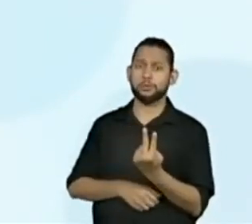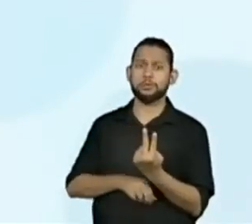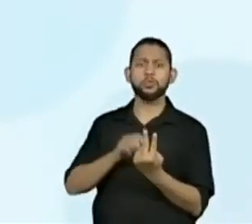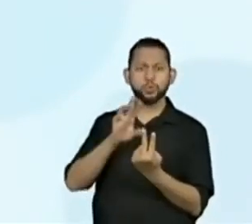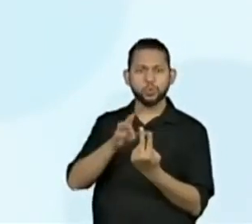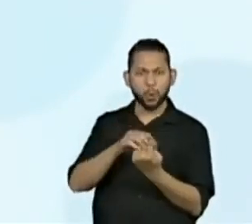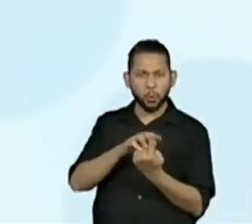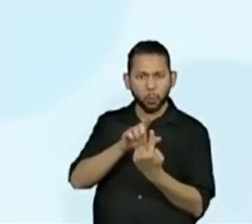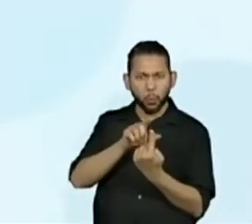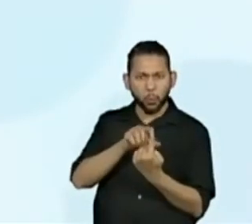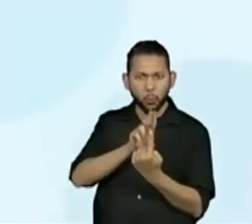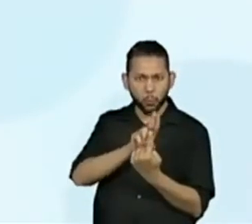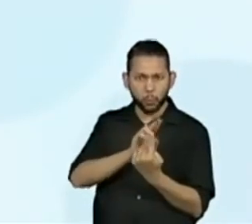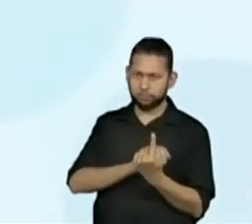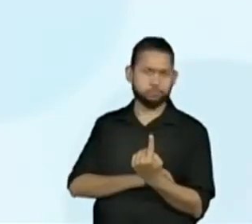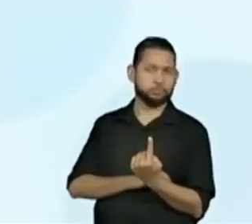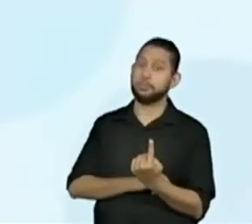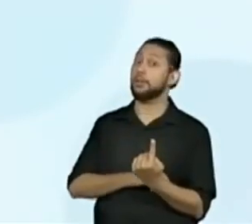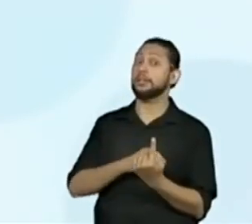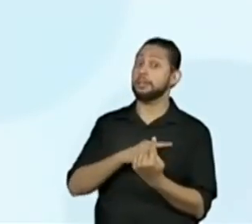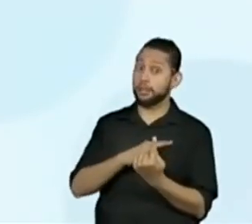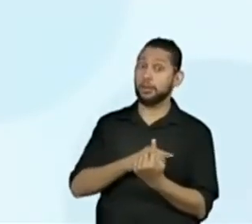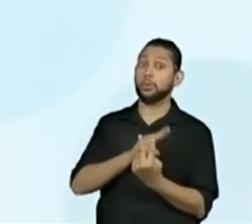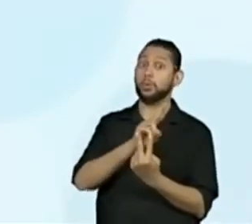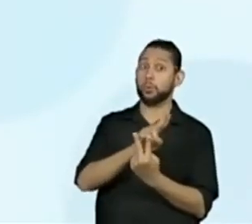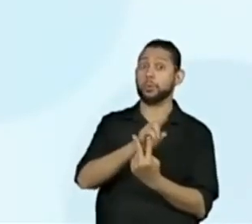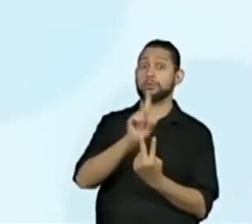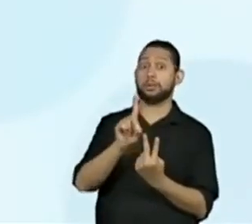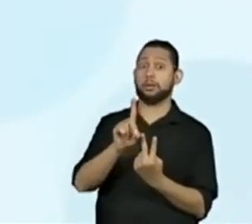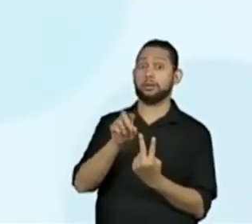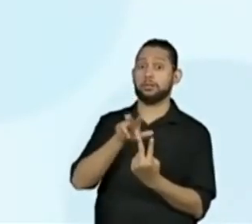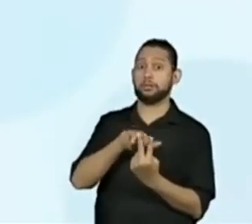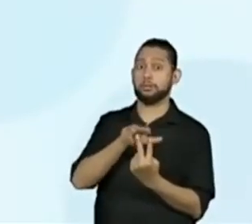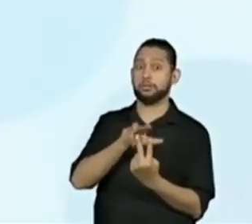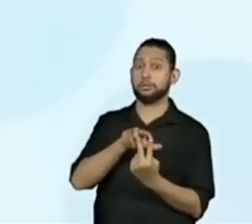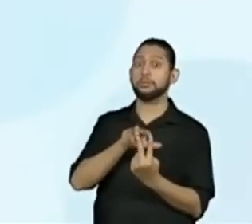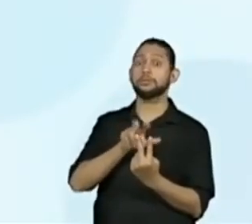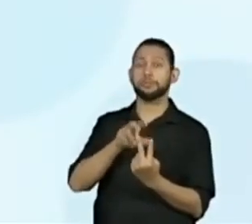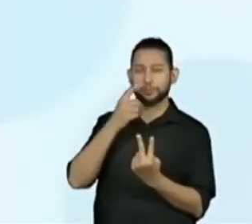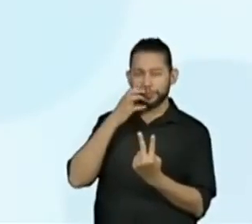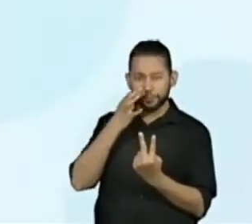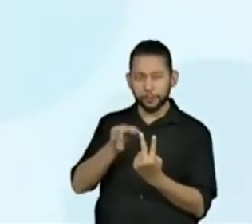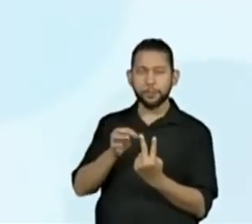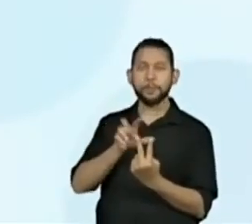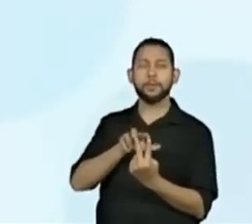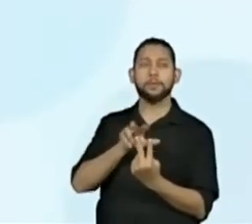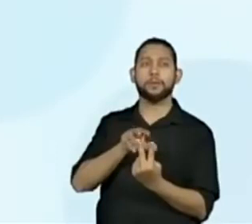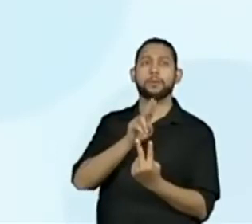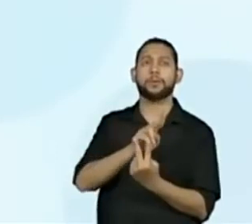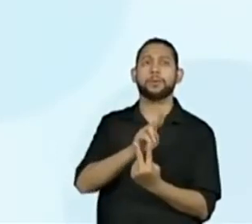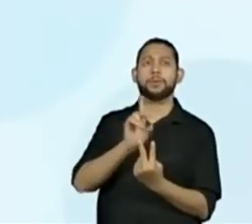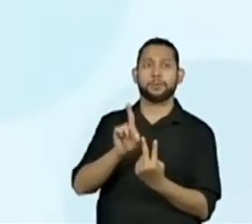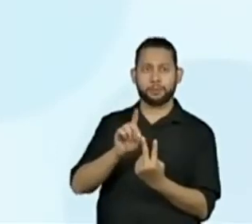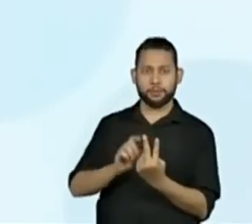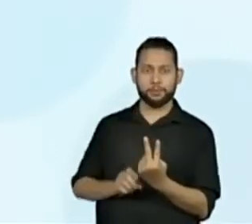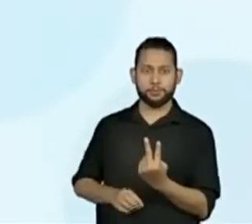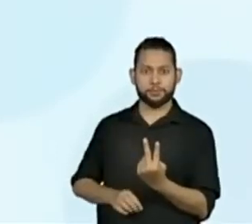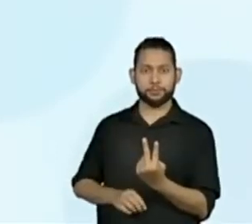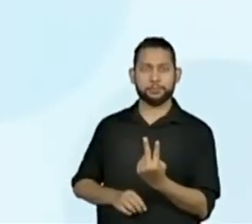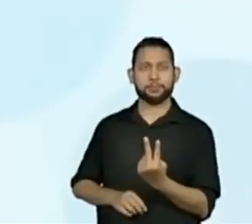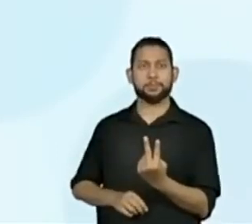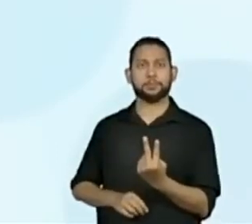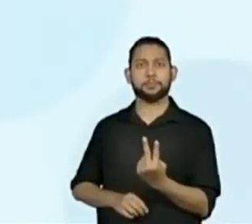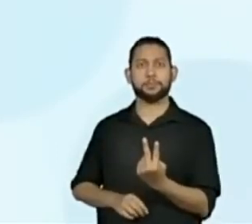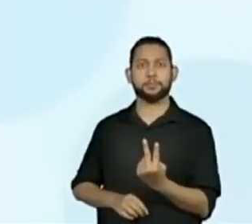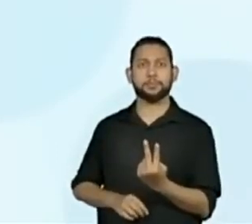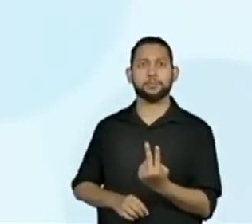1 algarismo, que seria a posição da unidade. Não temos nenhum. Então, nós temos que analisar os números que têm 2